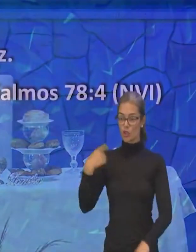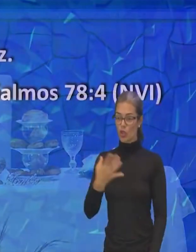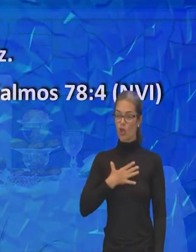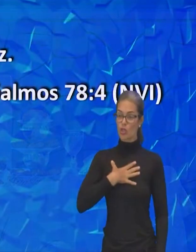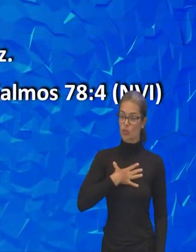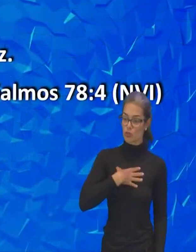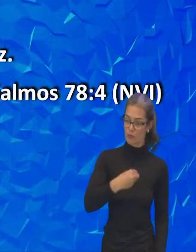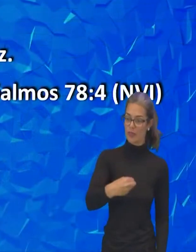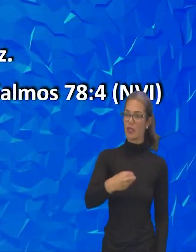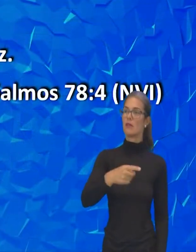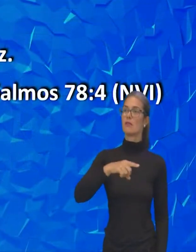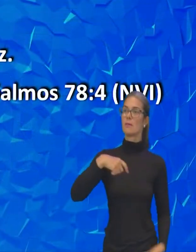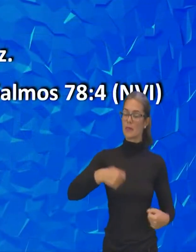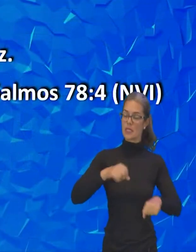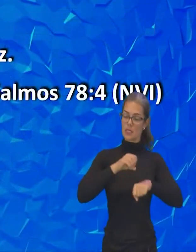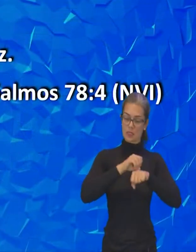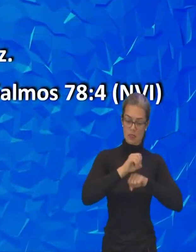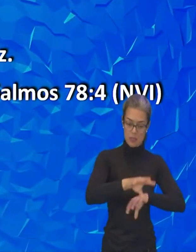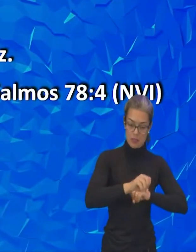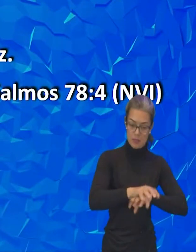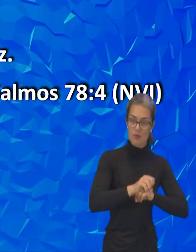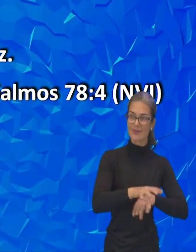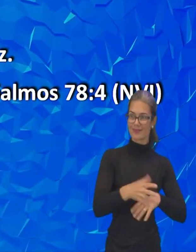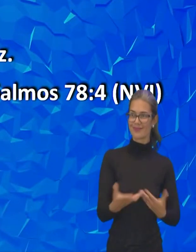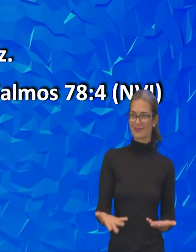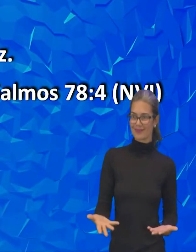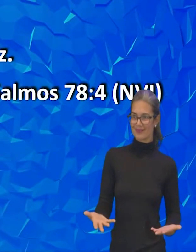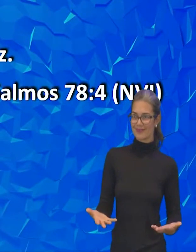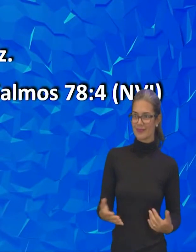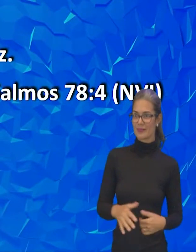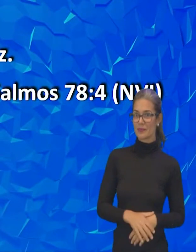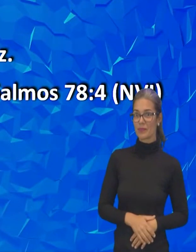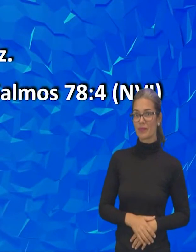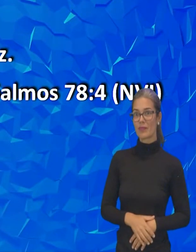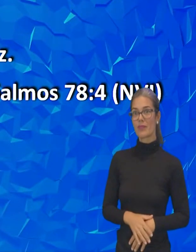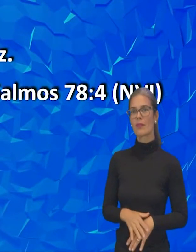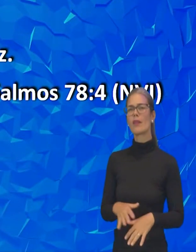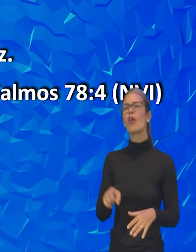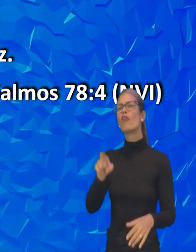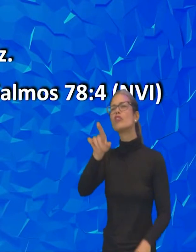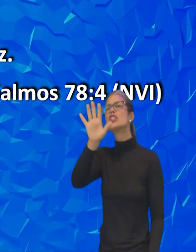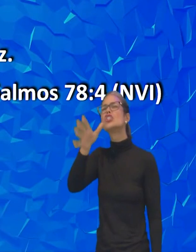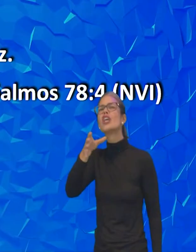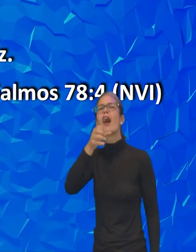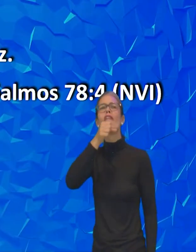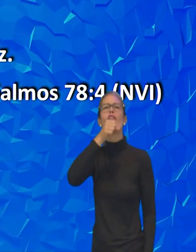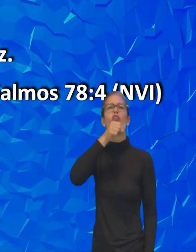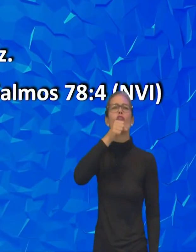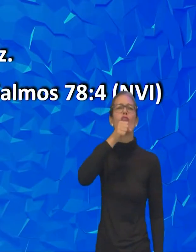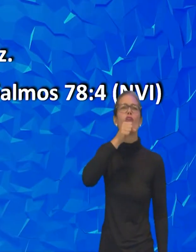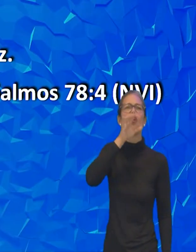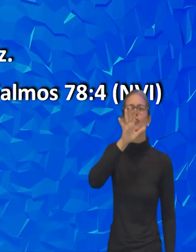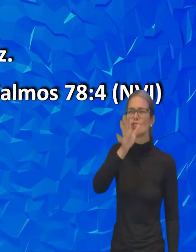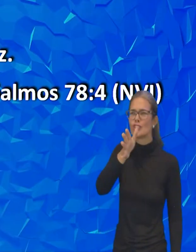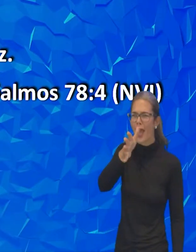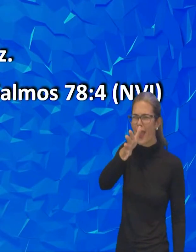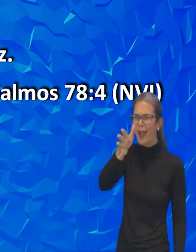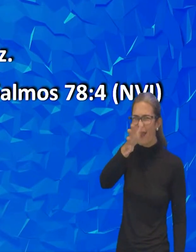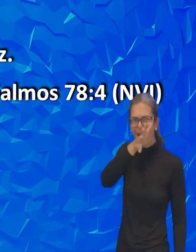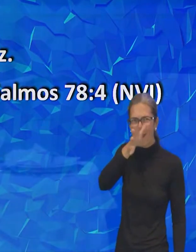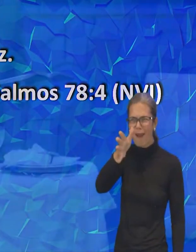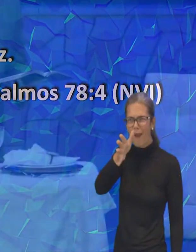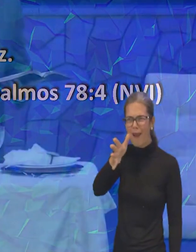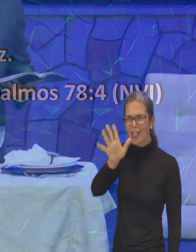feitos pelo Senhor. Eu não sei qual foi a última vez, você, avô, avó, que você parou na sua casa para contar